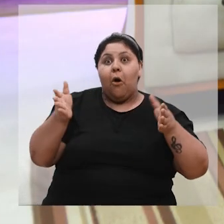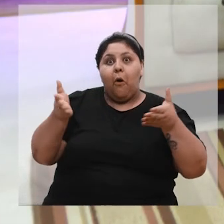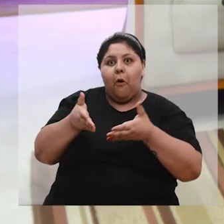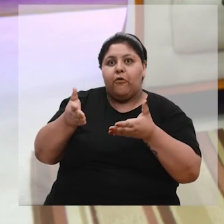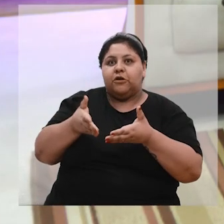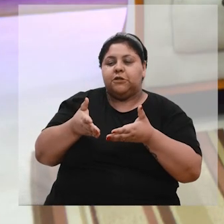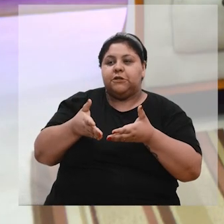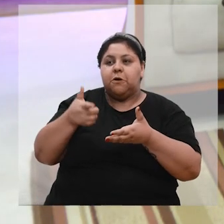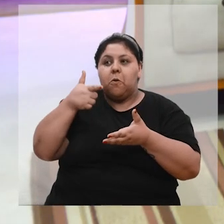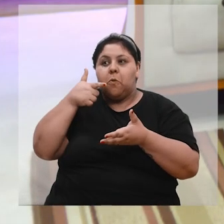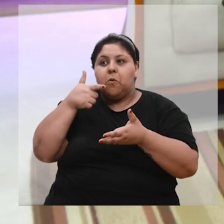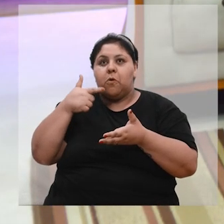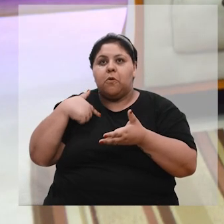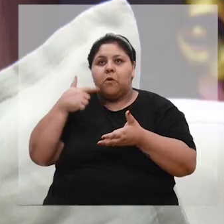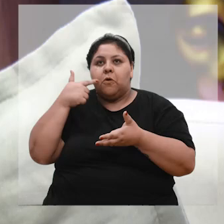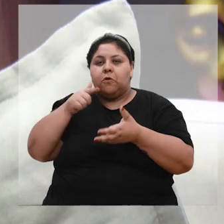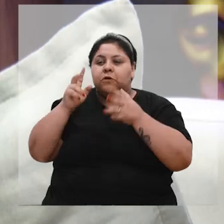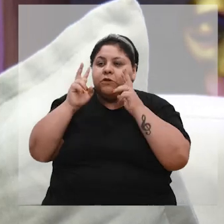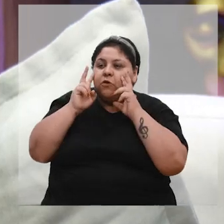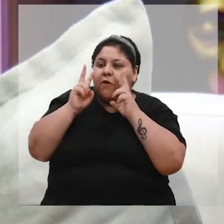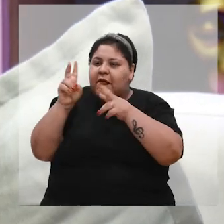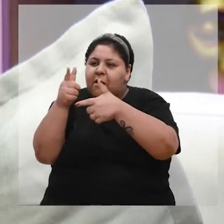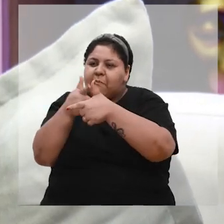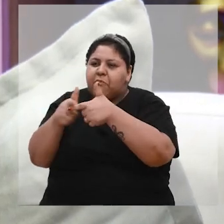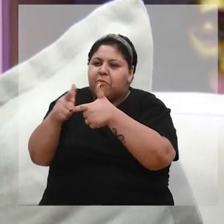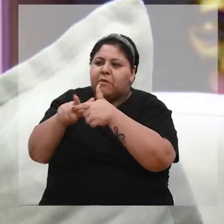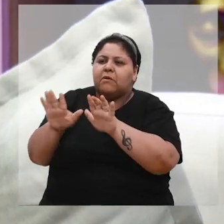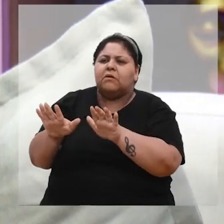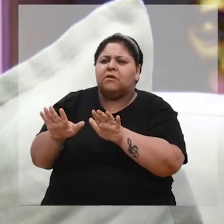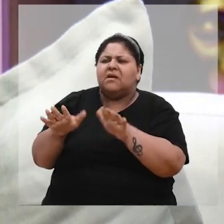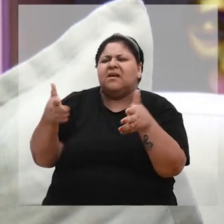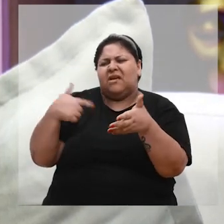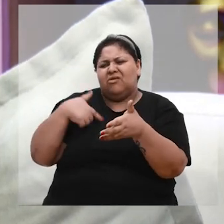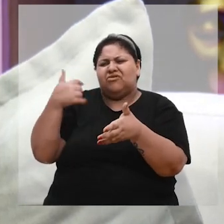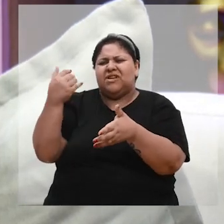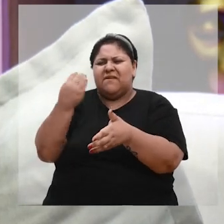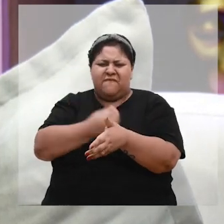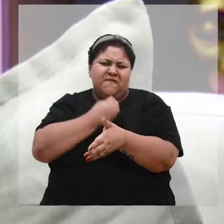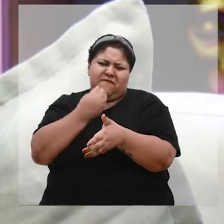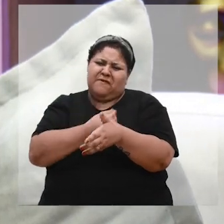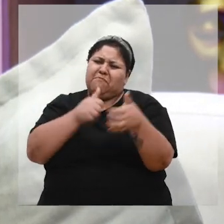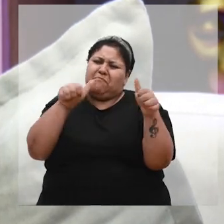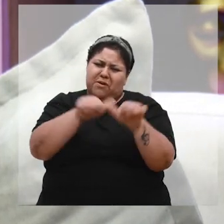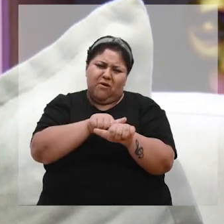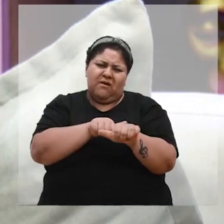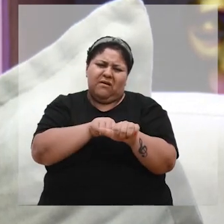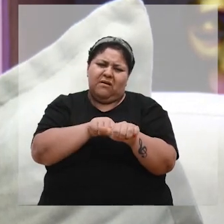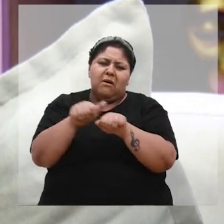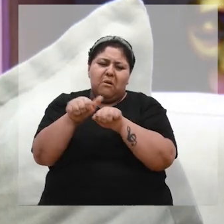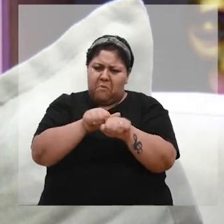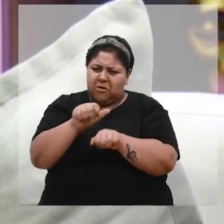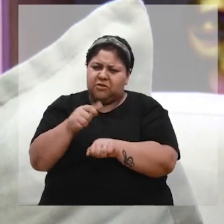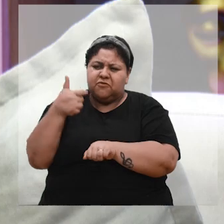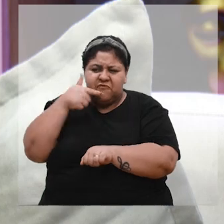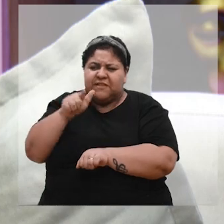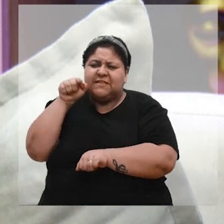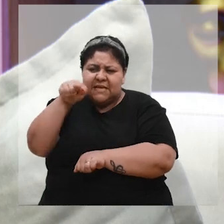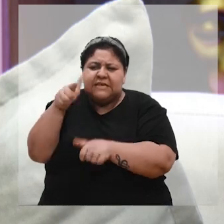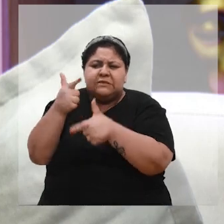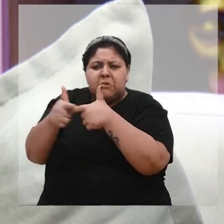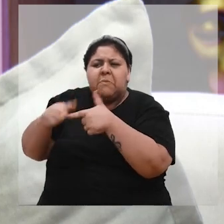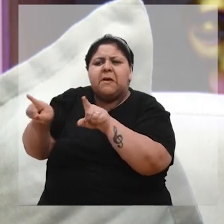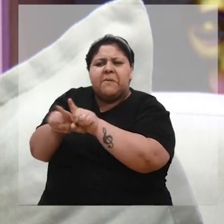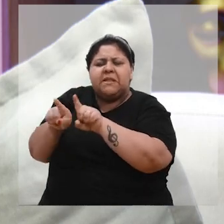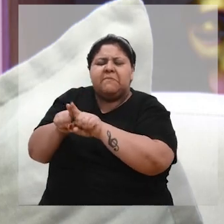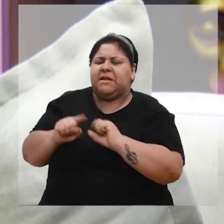já consigo olhar para qualquer problema que eu tenho e falar assim, não, mas eu já passei por coisa muito pior que isso, sabe? Eu até brinco, sempre falo,